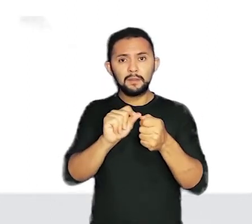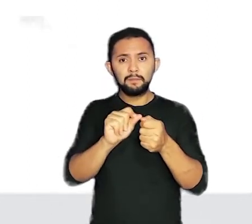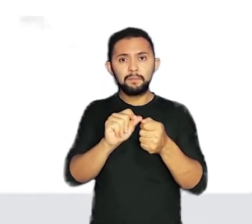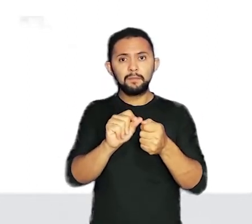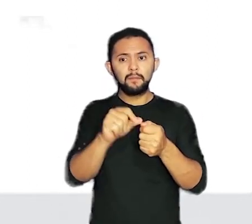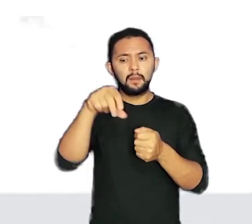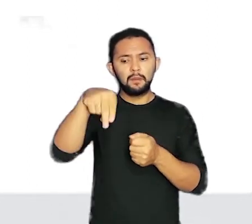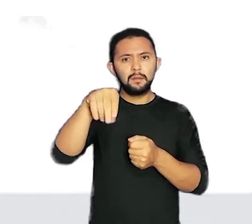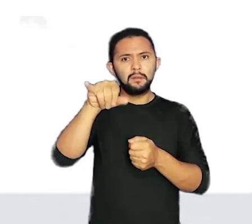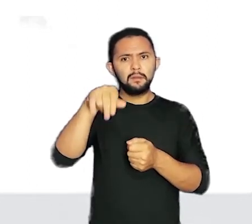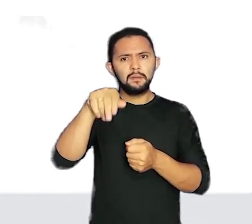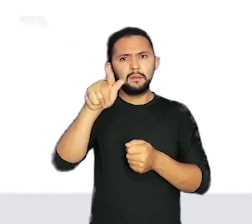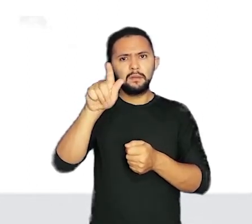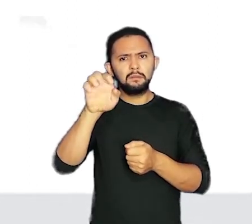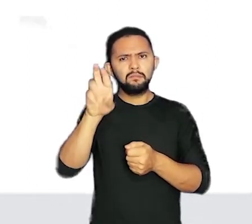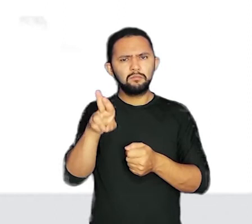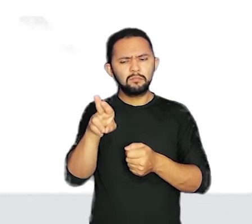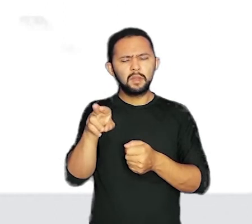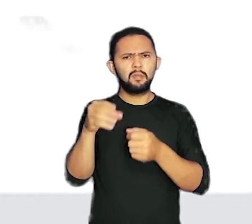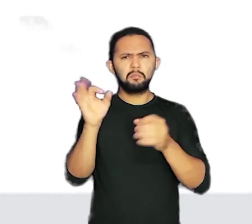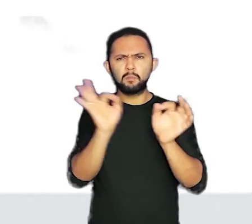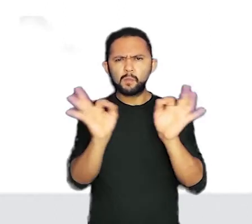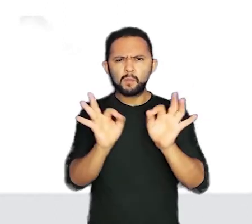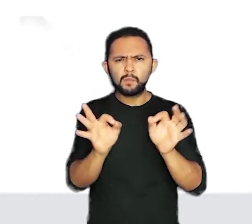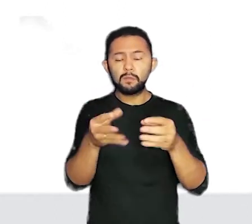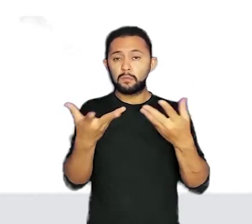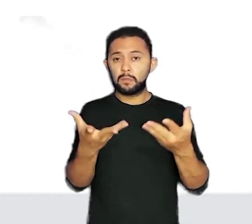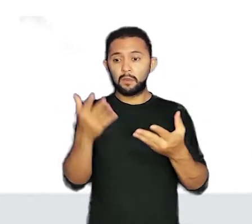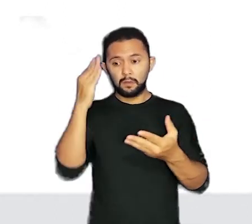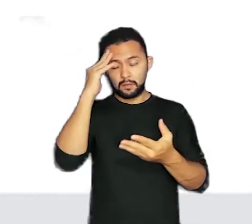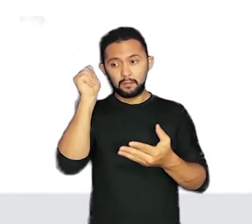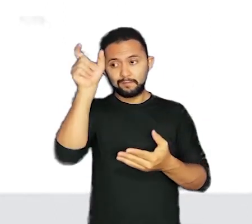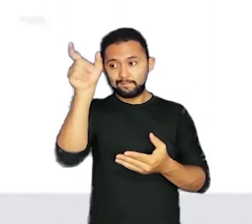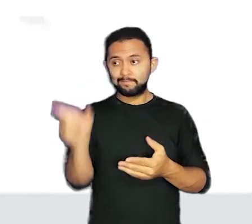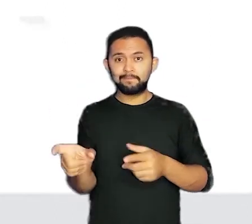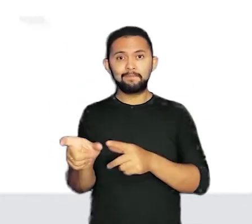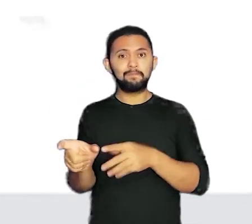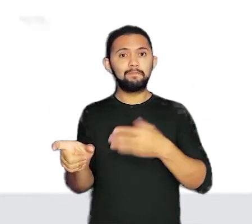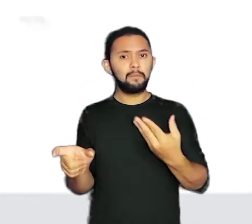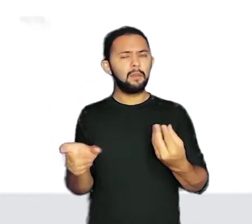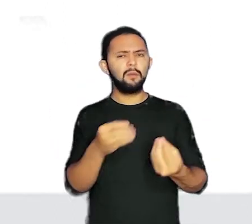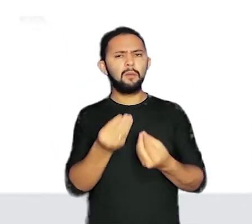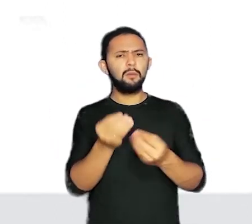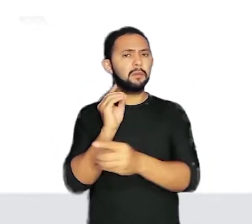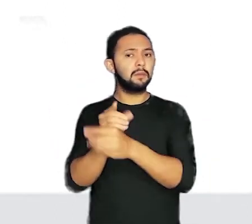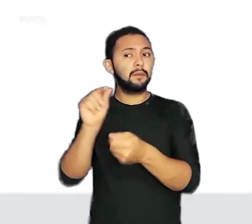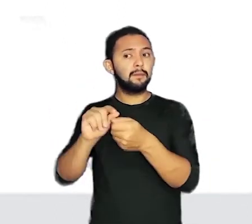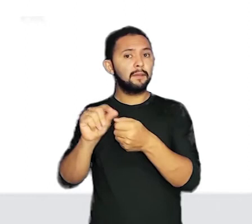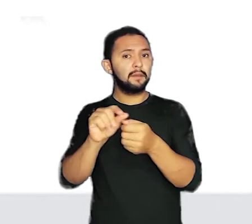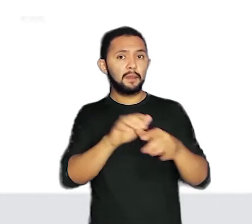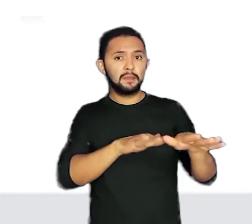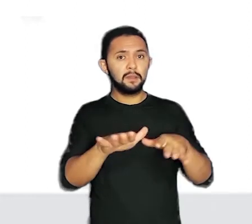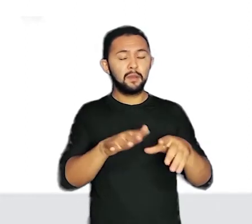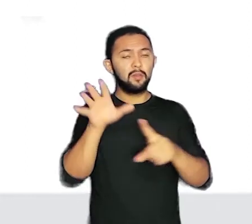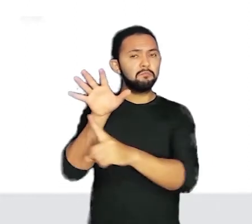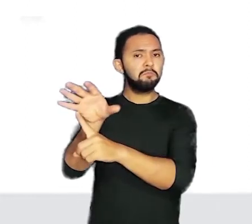não existe, não é nenhuma pessoa, não é nenhum objeto, não é nenhum animal. Então não é sujeito. Se é ninguém, então ninguém praticou a ação ou sofreu uma